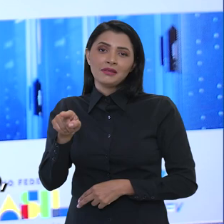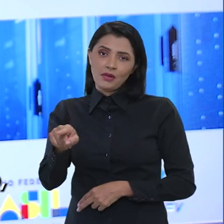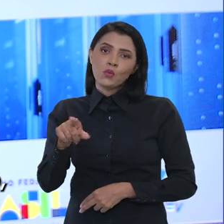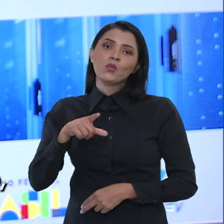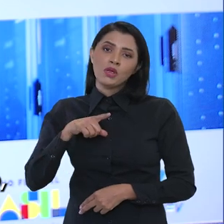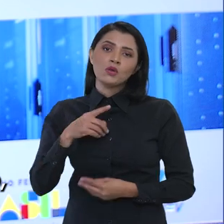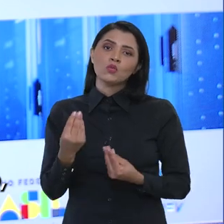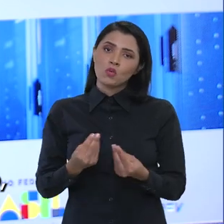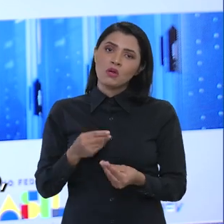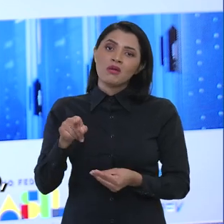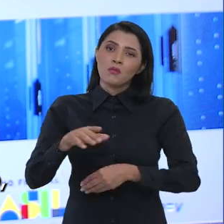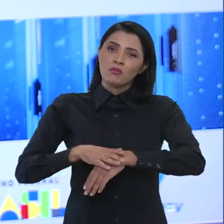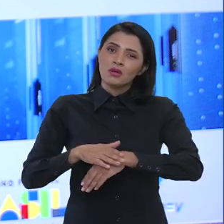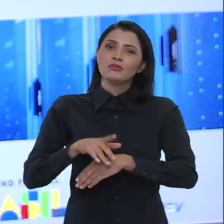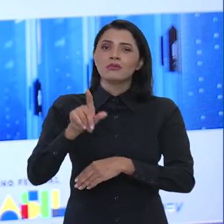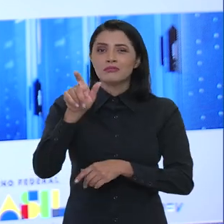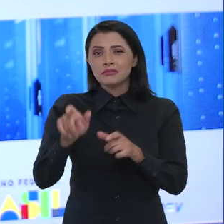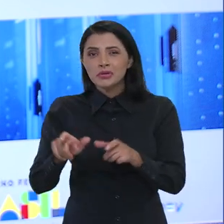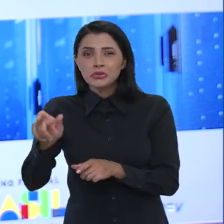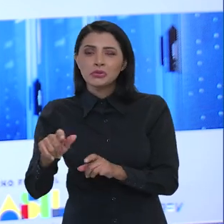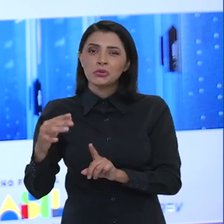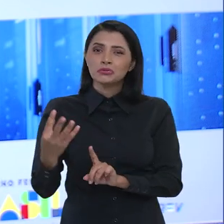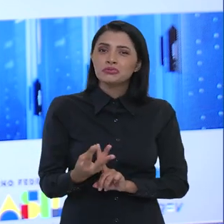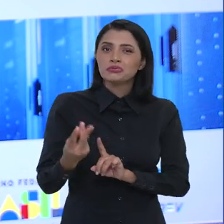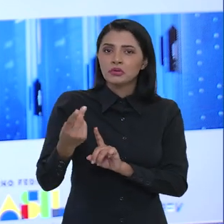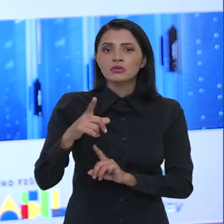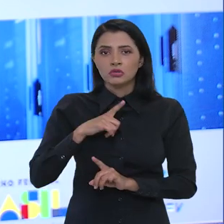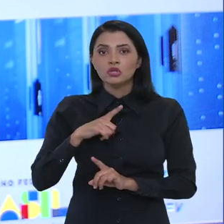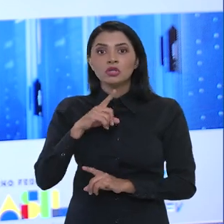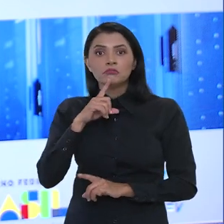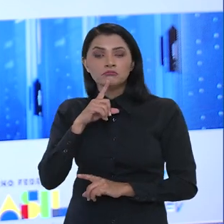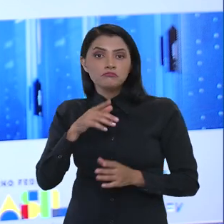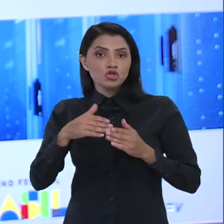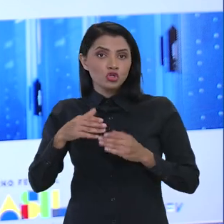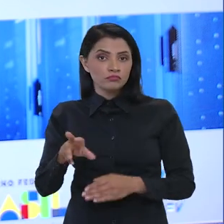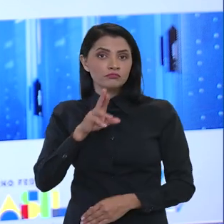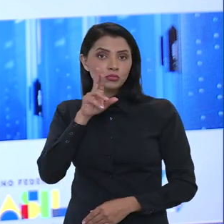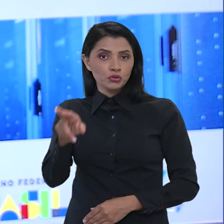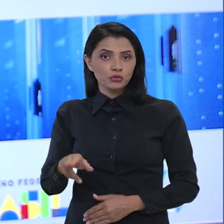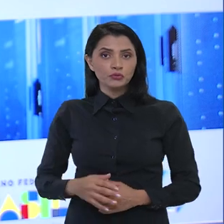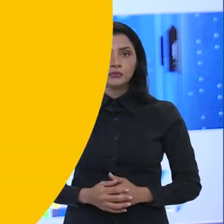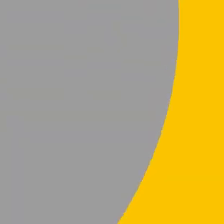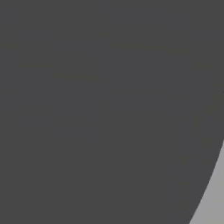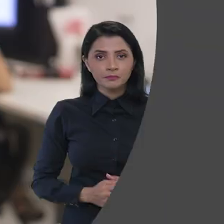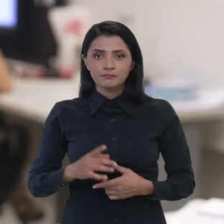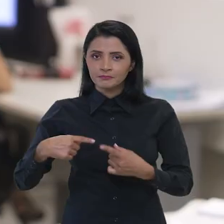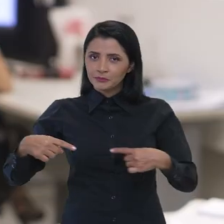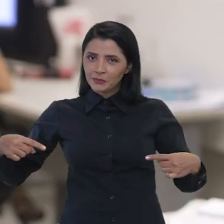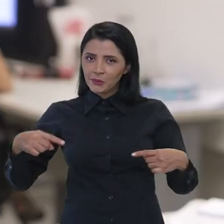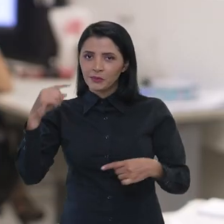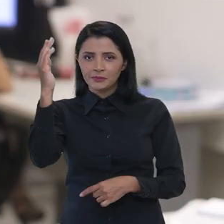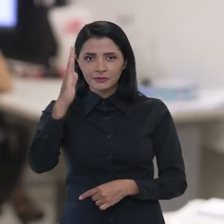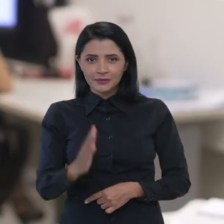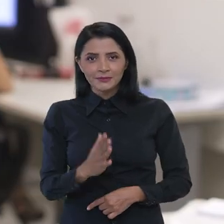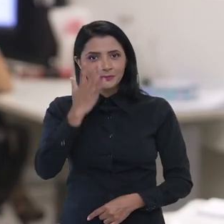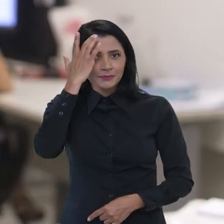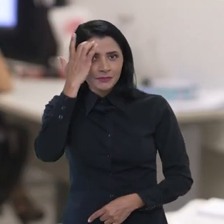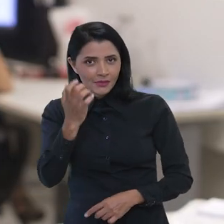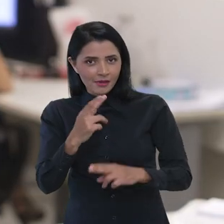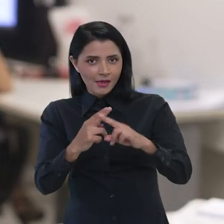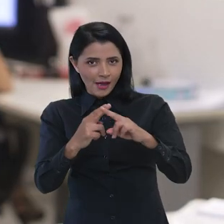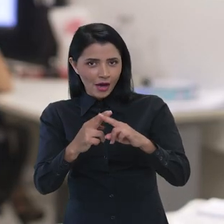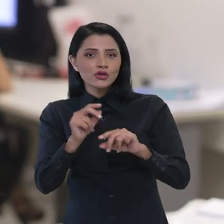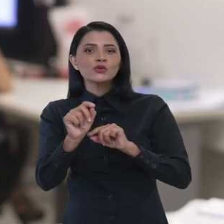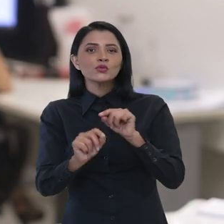a obrigação com aquele segurado nosso, que normalmente são pessoas vulneráveis, de ter o seu pedido atendido. Desenrola Brasil!